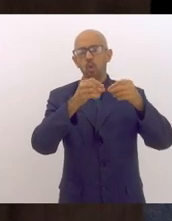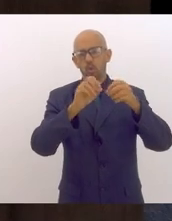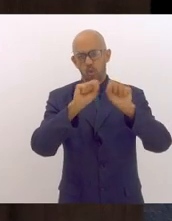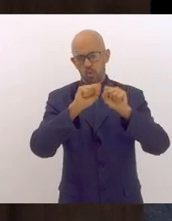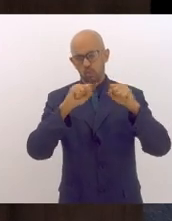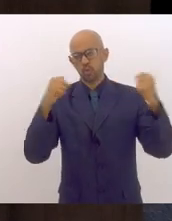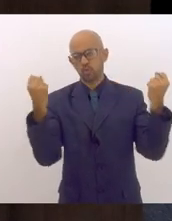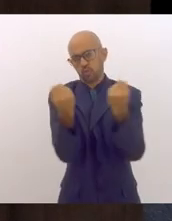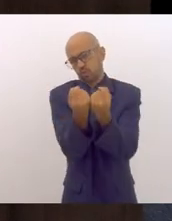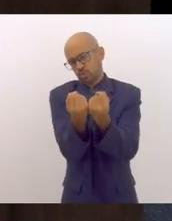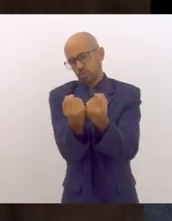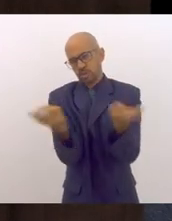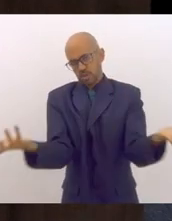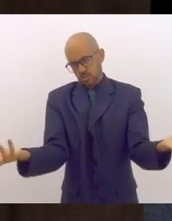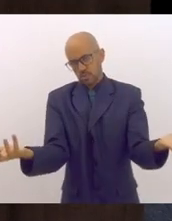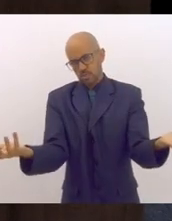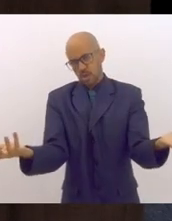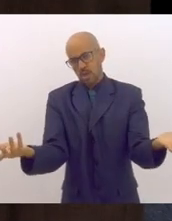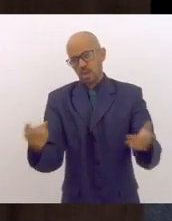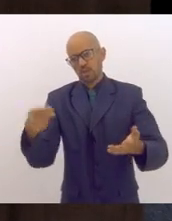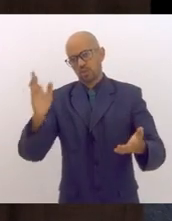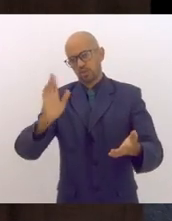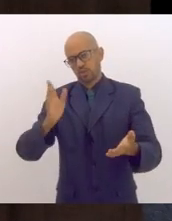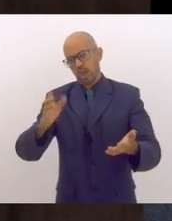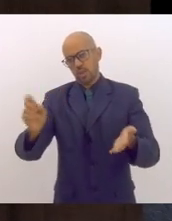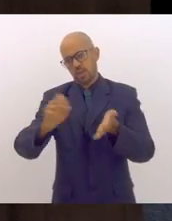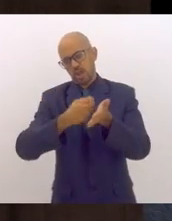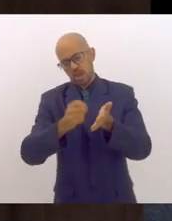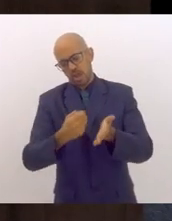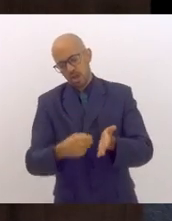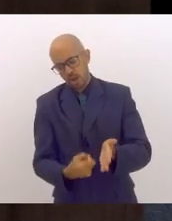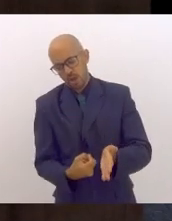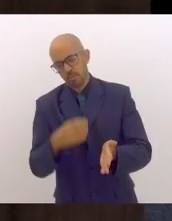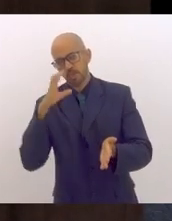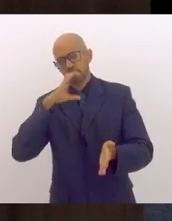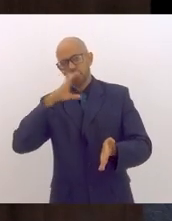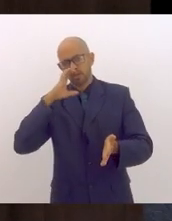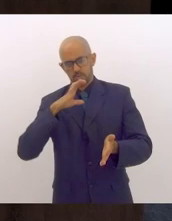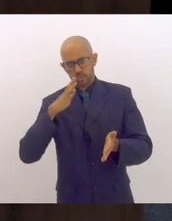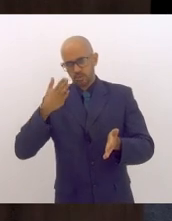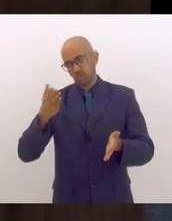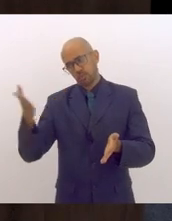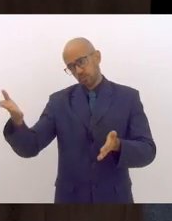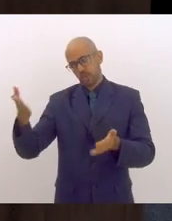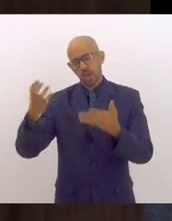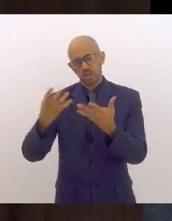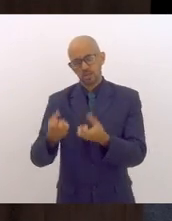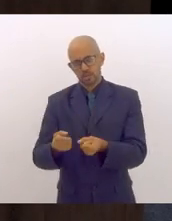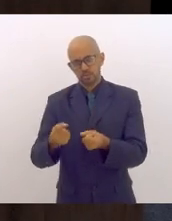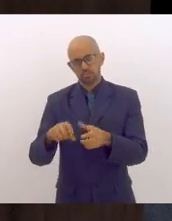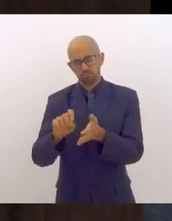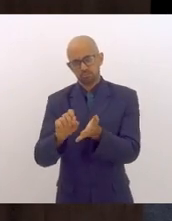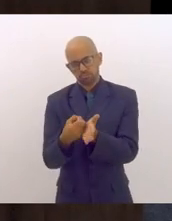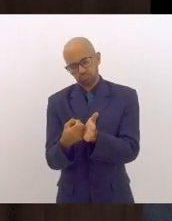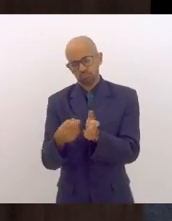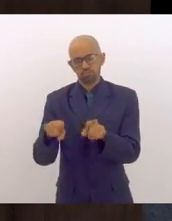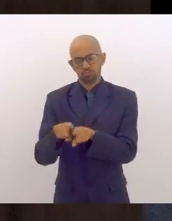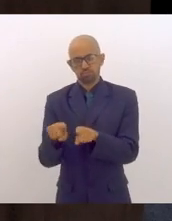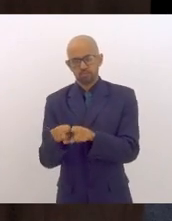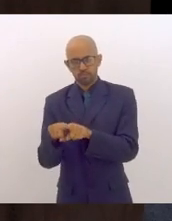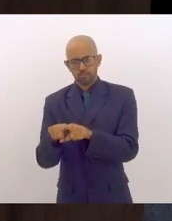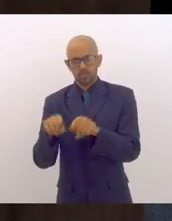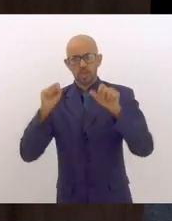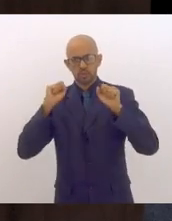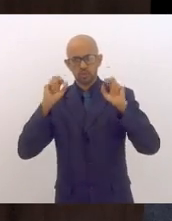que nós estamos já com as assinaturas para essa urgência e Vossa Excelência foi um dos que assinou e as torcidas estão